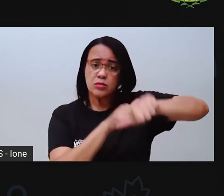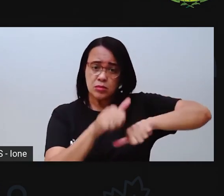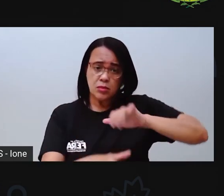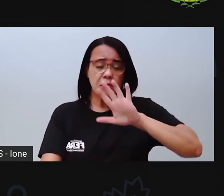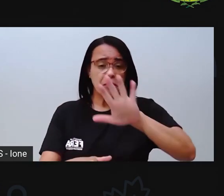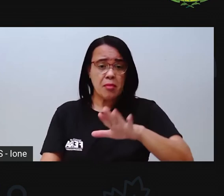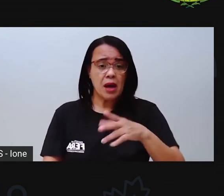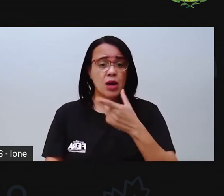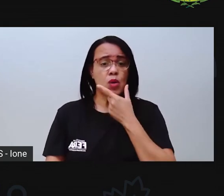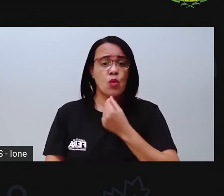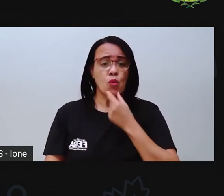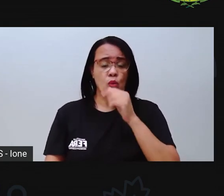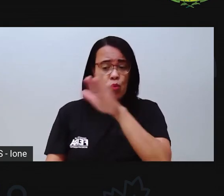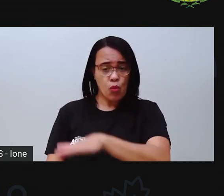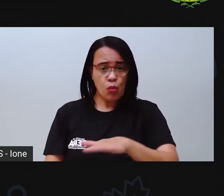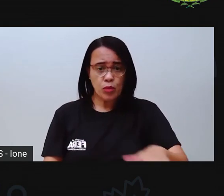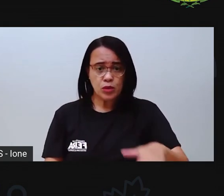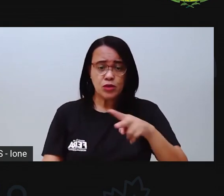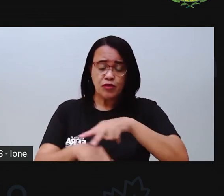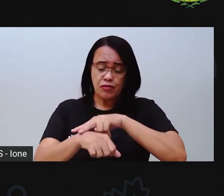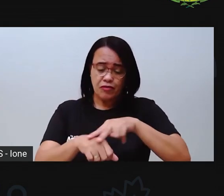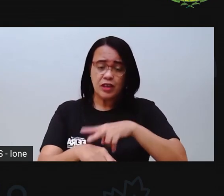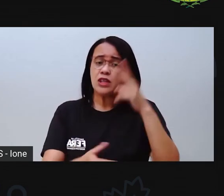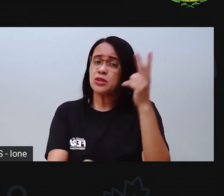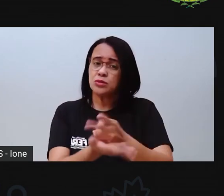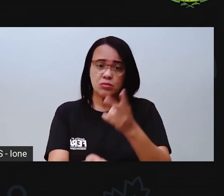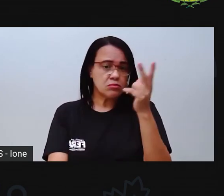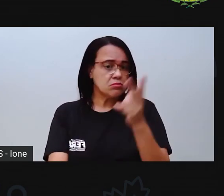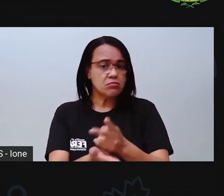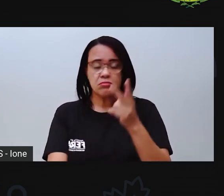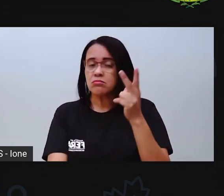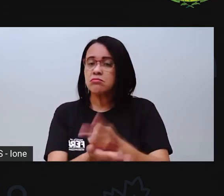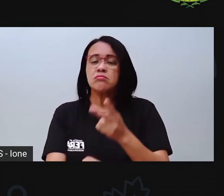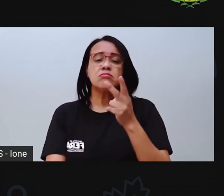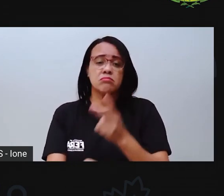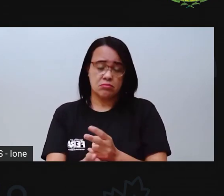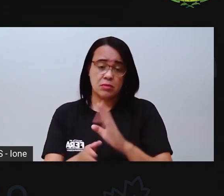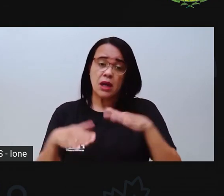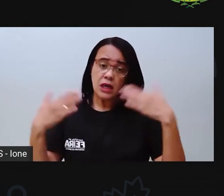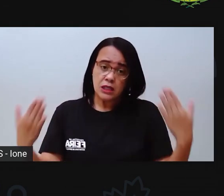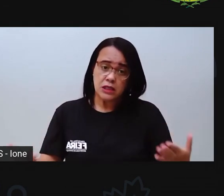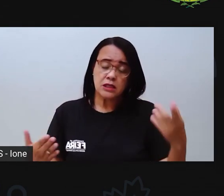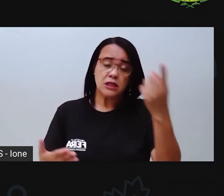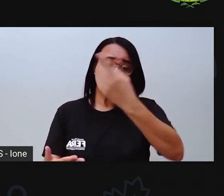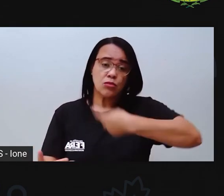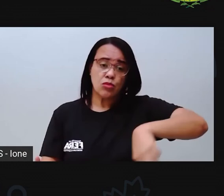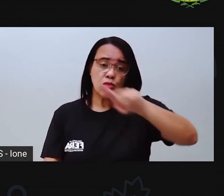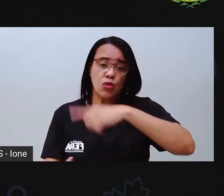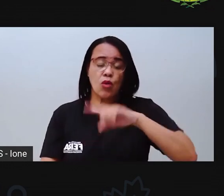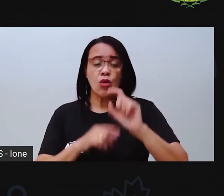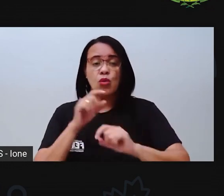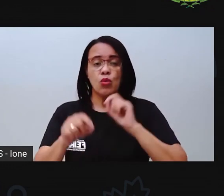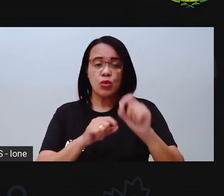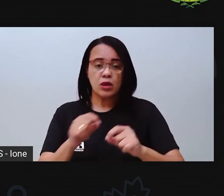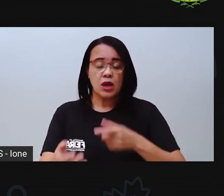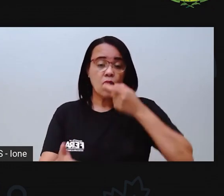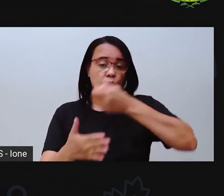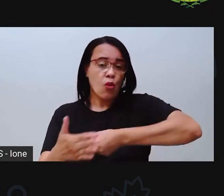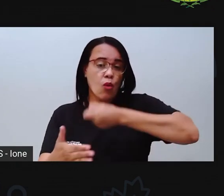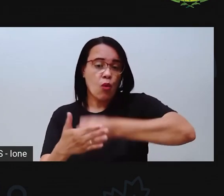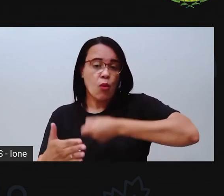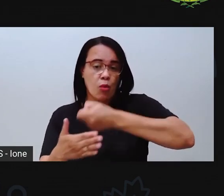mudar isso? A gente pode mudar isso cobrando, né, dos governantes que as leis sejam cumpridas, que toda criança tenha direito a um